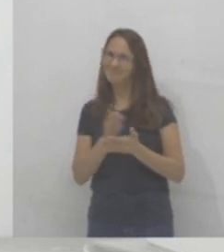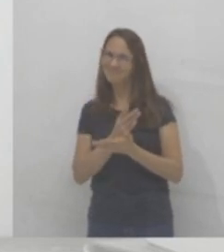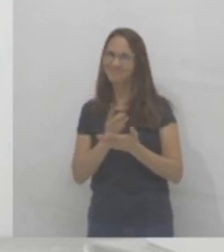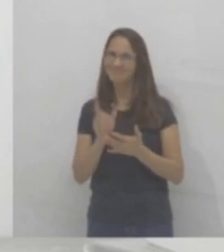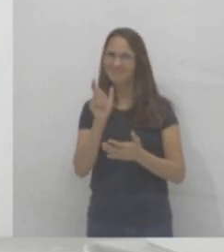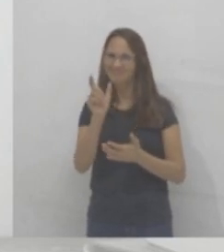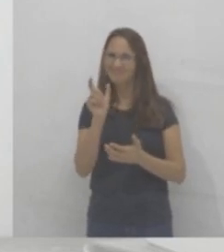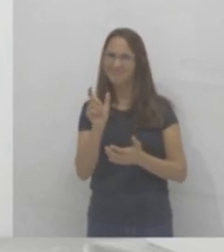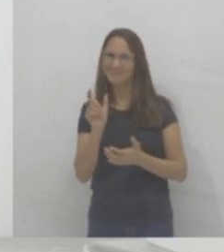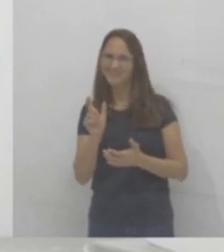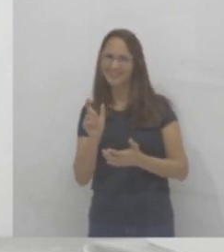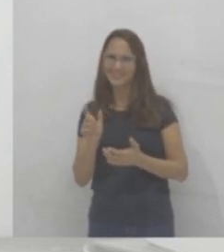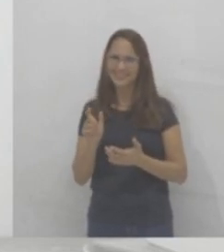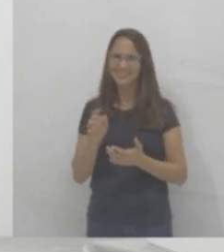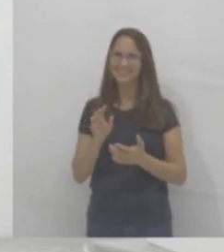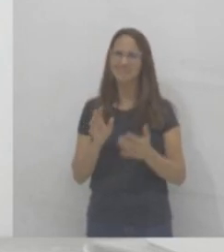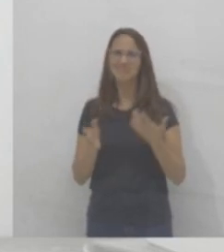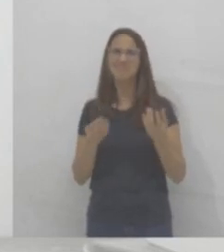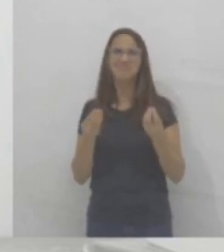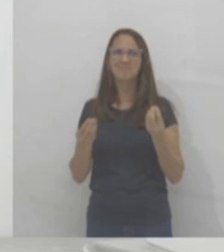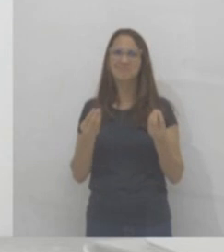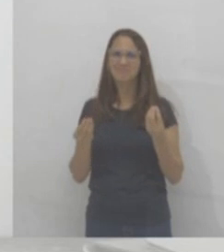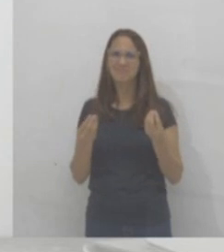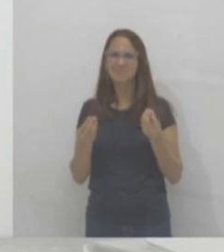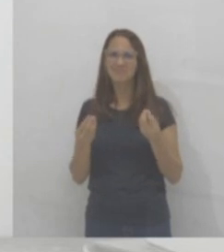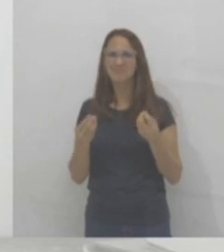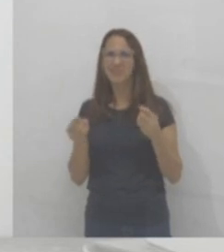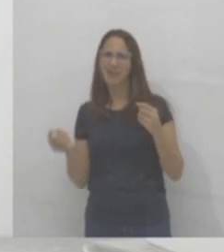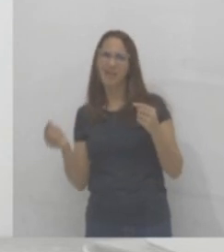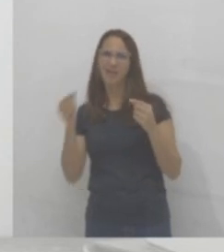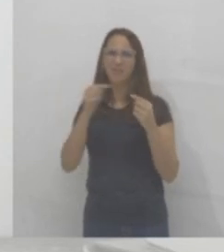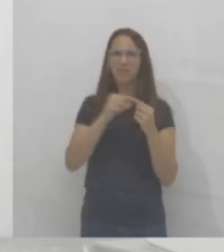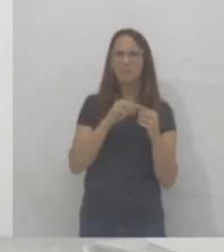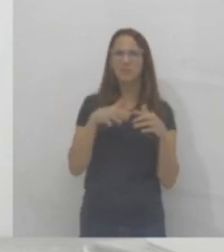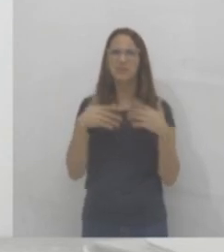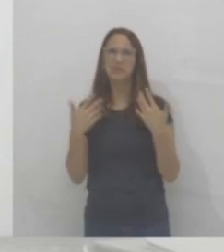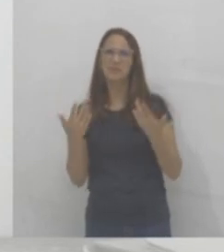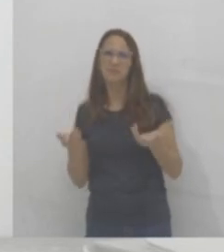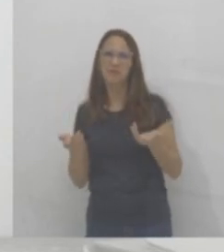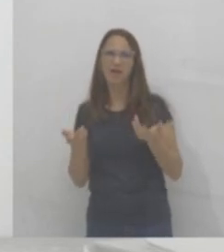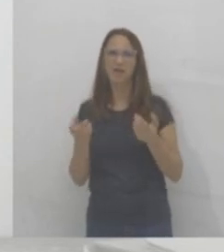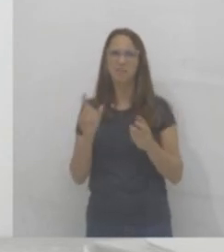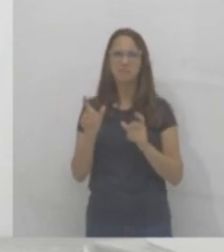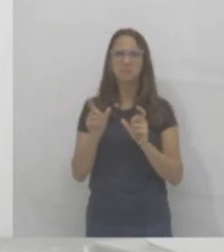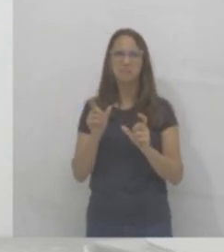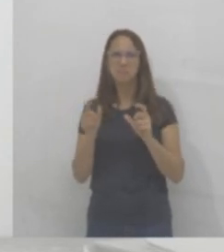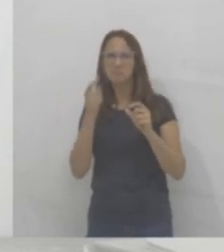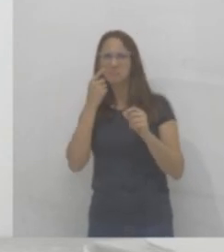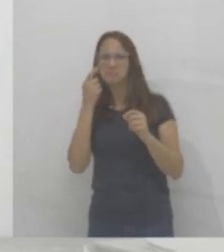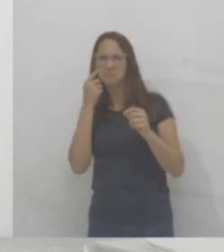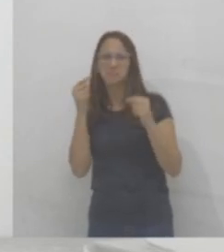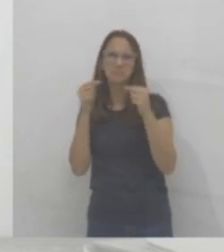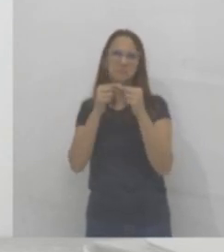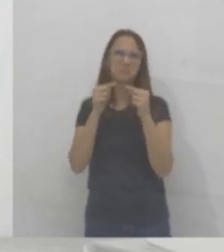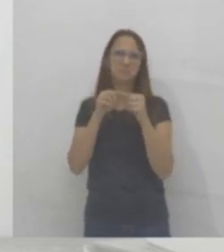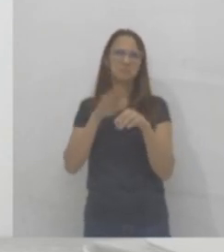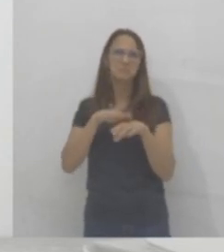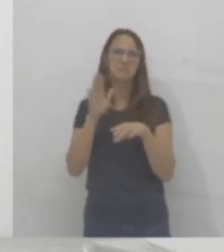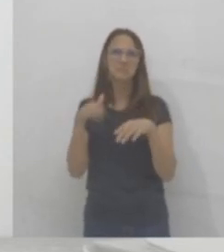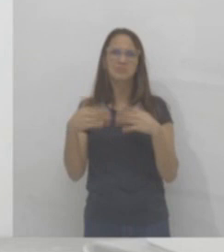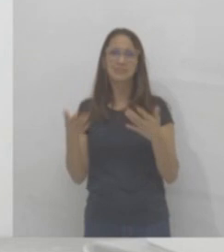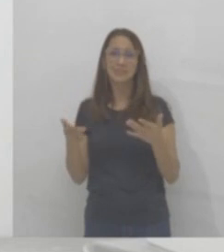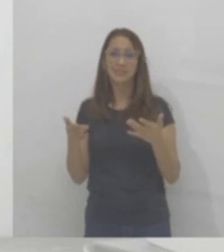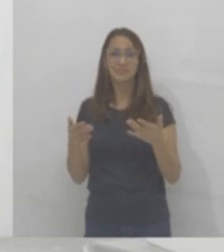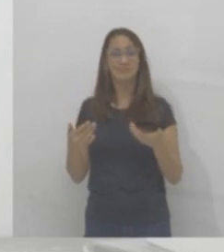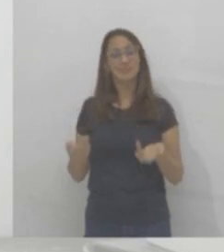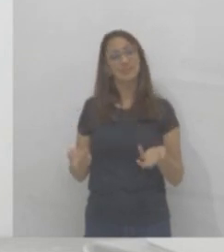tem bike. Tente relacionar com o que está acontecendo ali das condições que foram criadas. Beleza? Felizmente a gente não